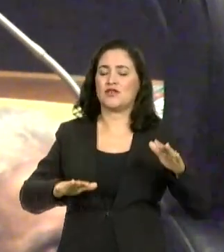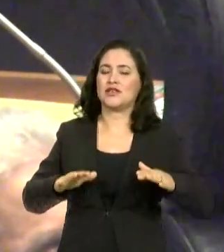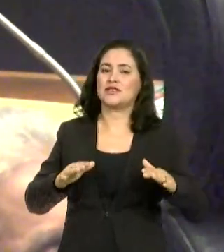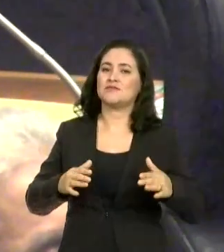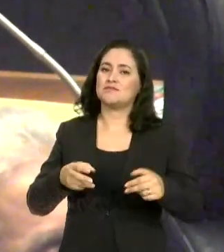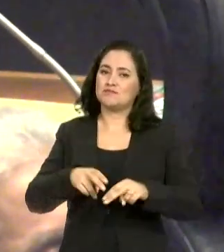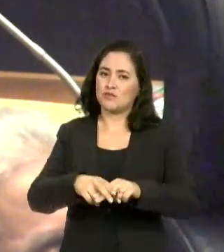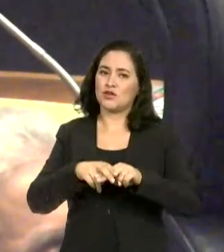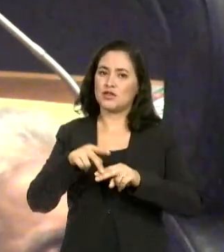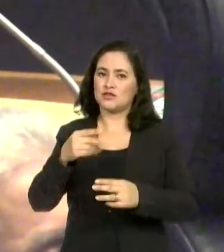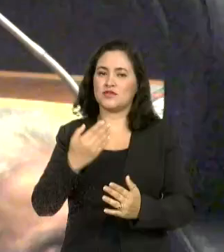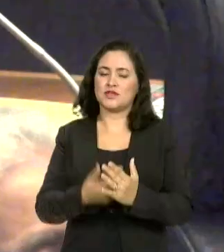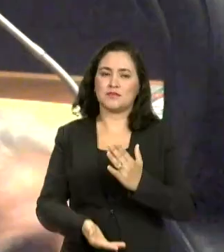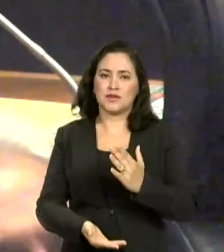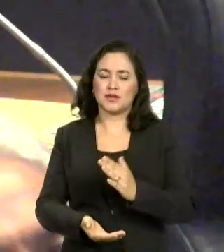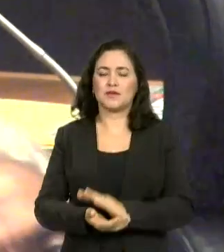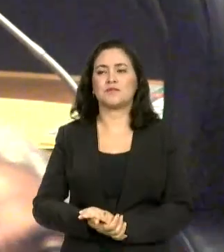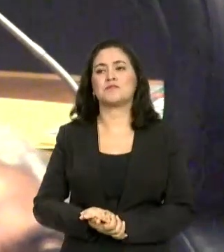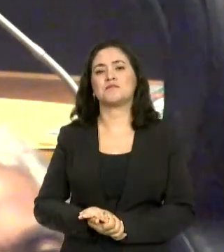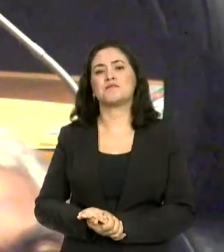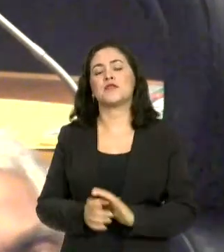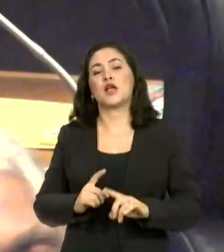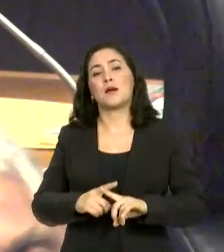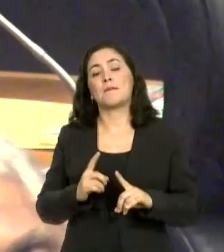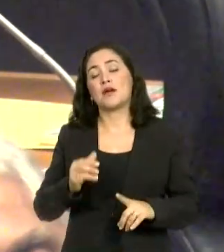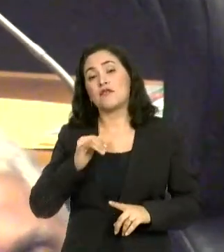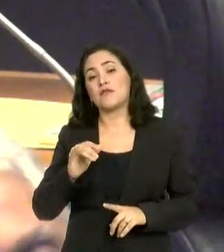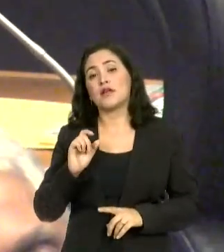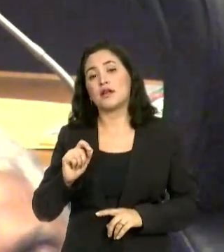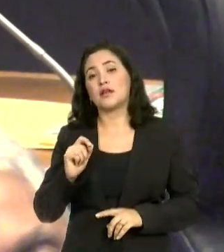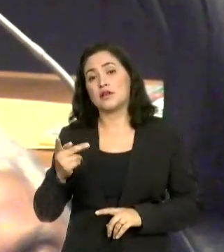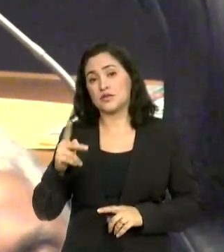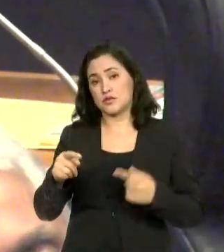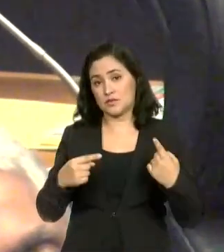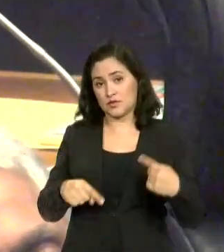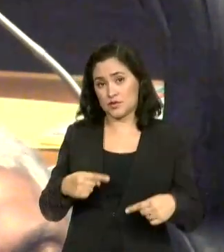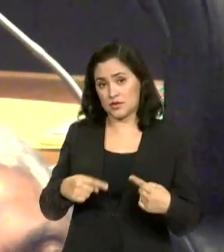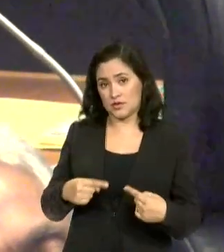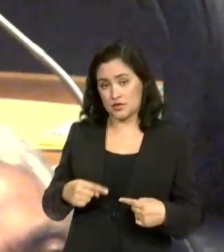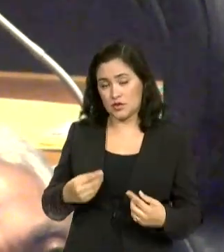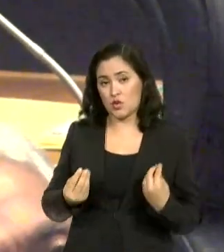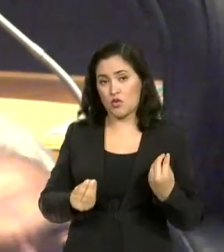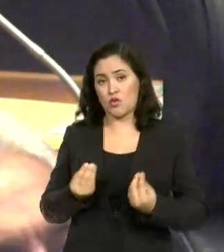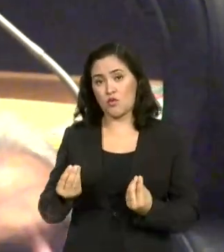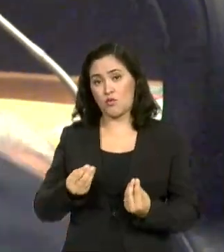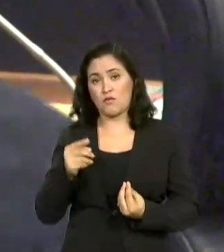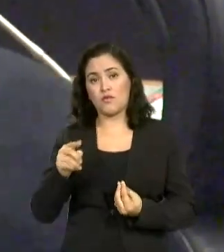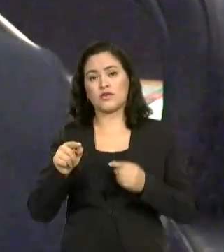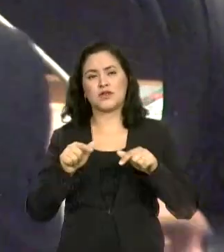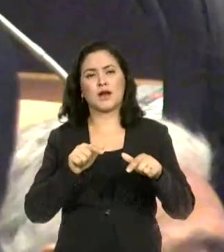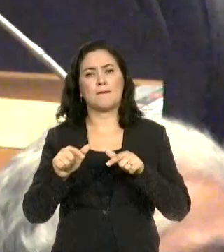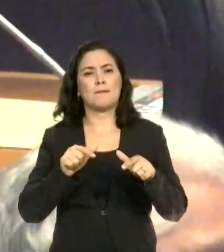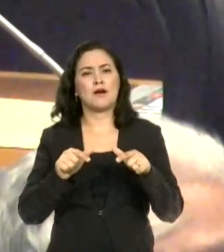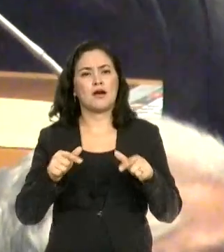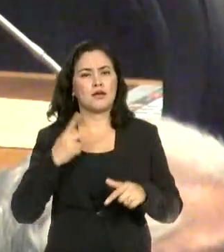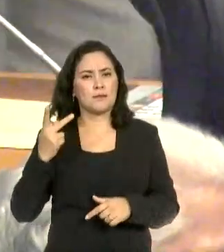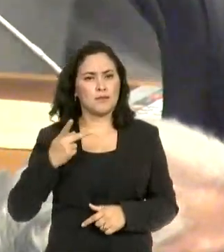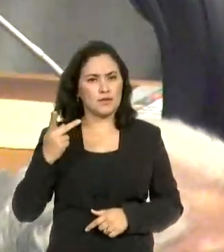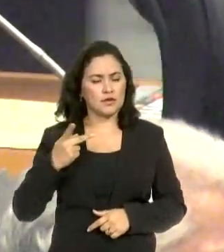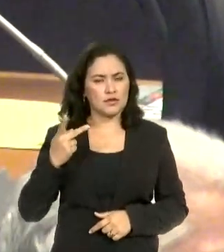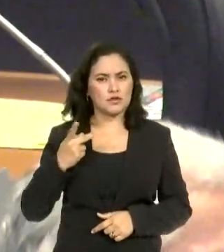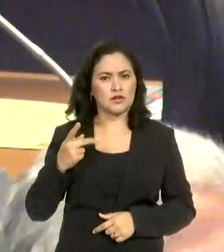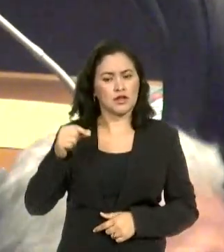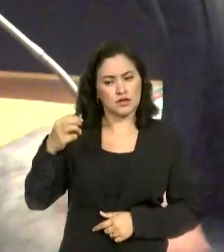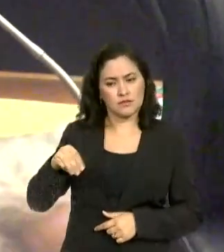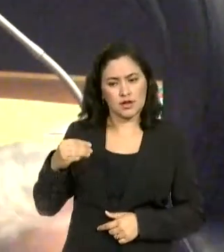dizer, deputado, que a sua política, a forma que Vossa Excelência faz política no Maranhão e na região